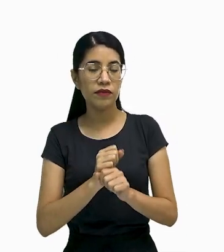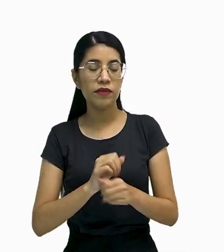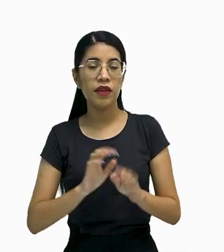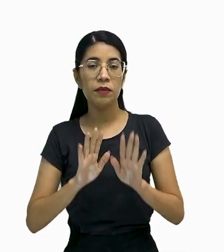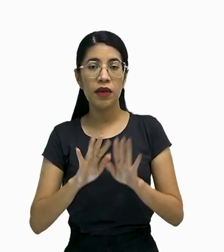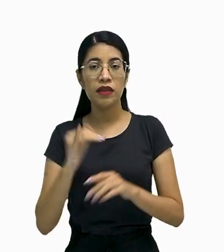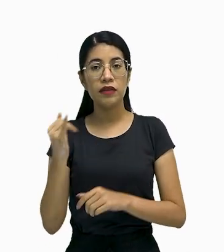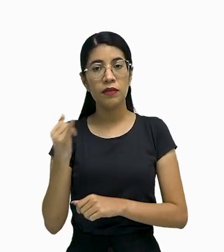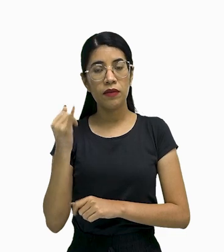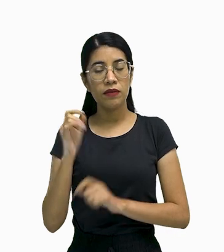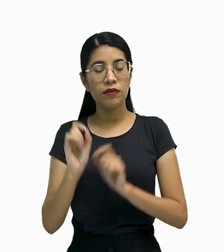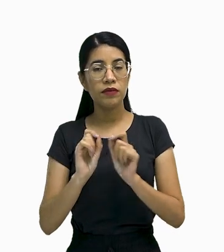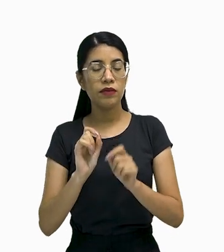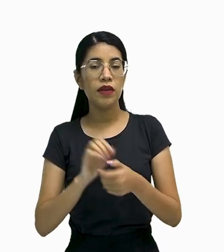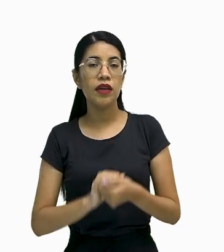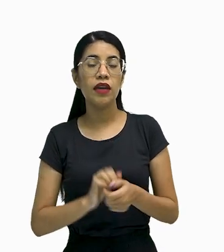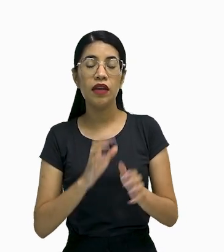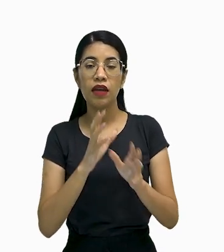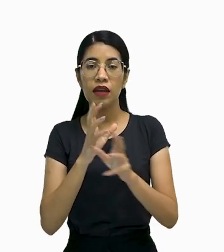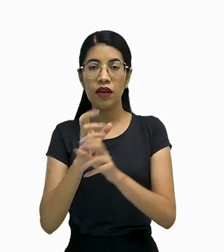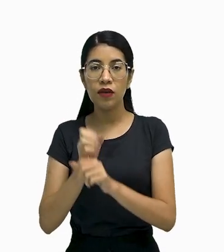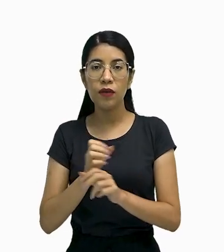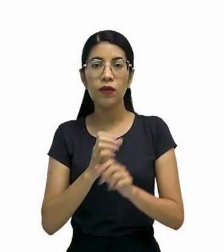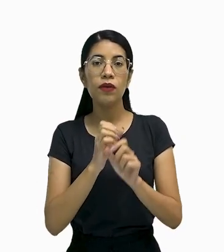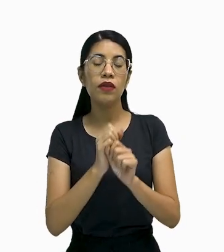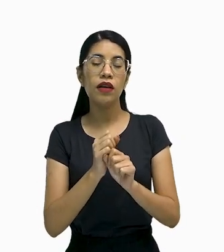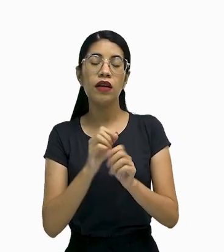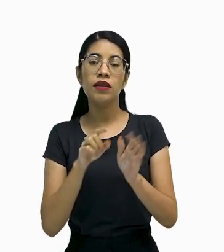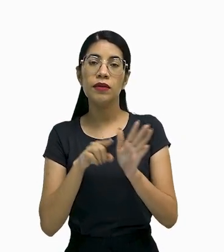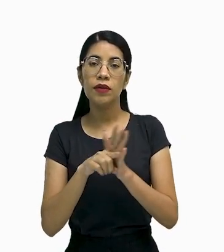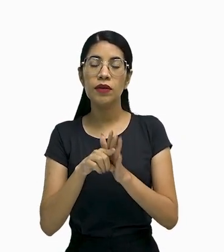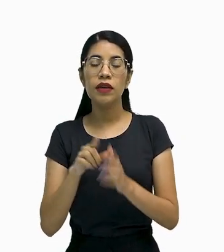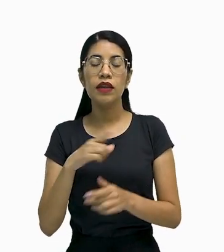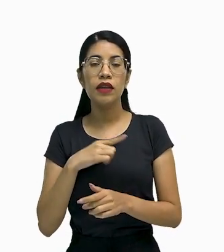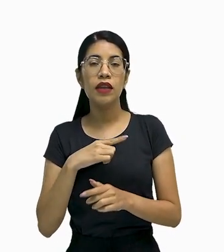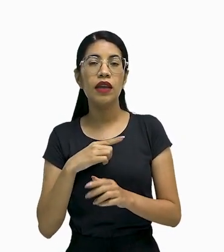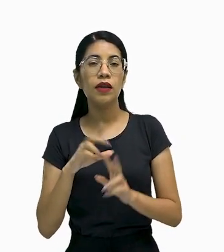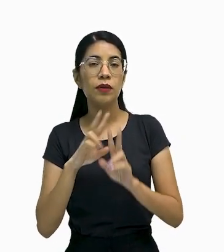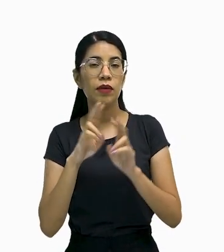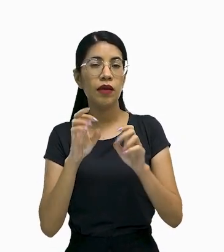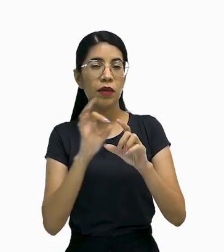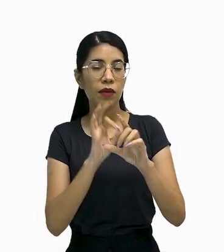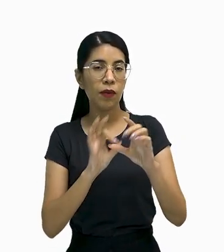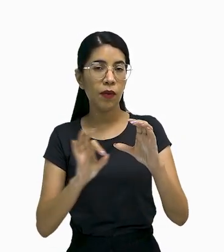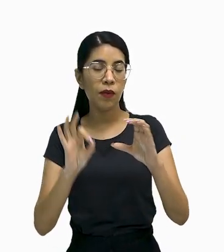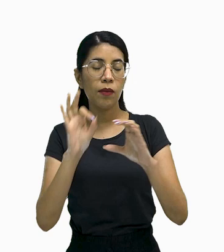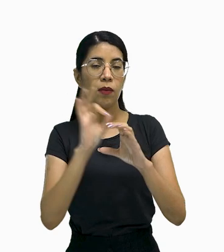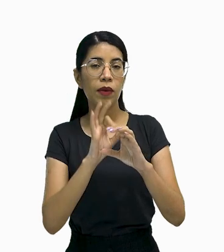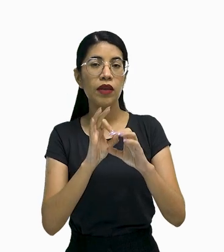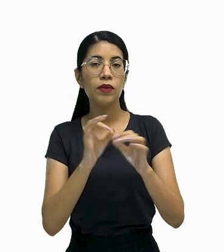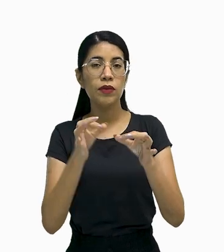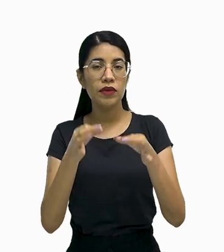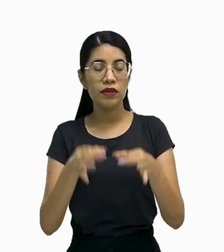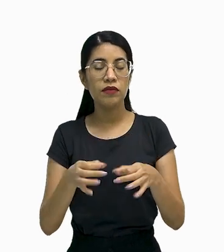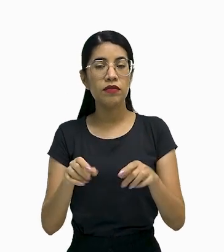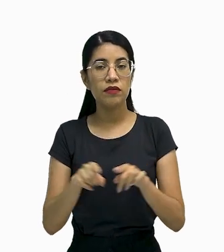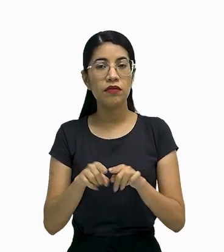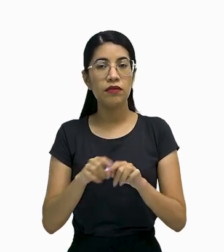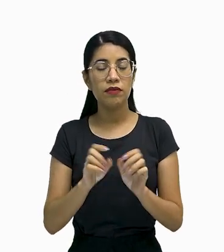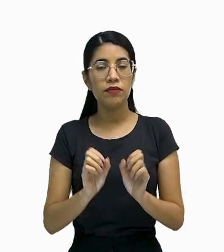mais importante é que você resolva as questões envolvendo o comprimento de forma correta.